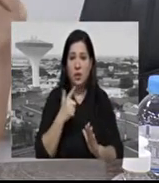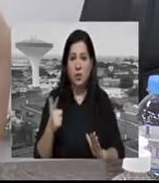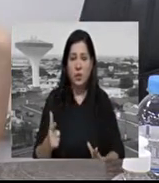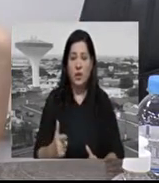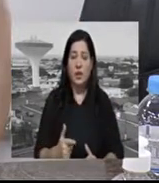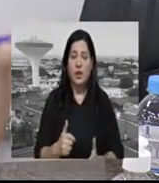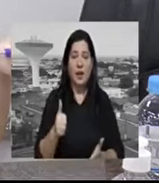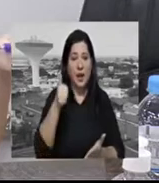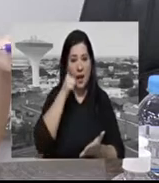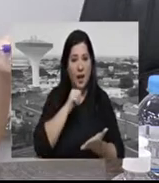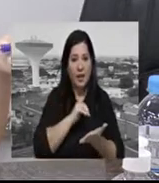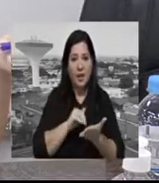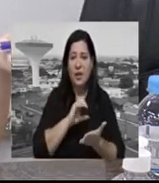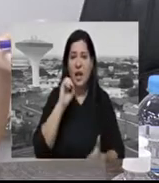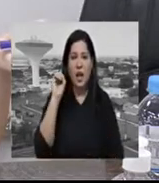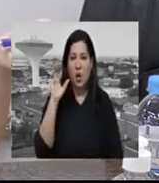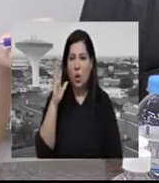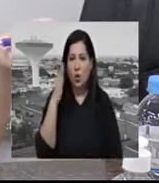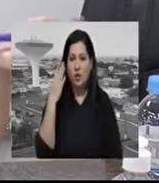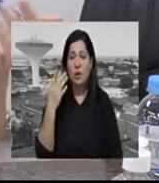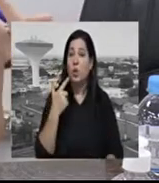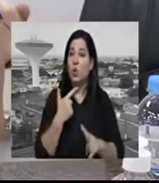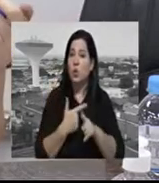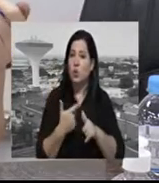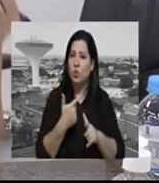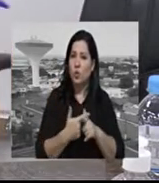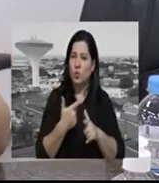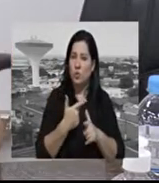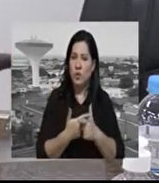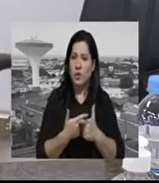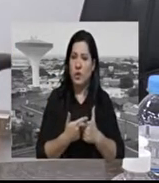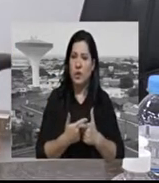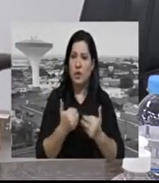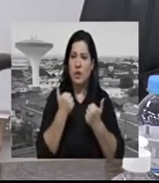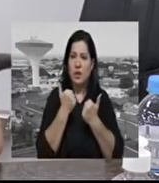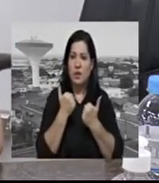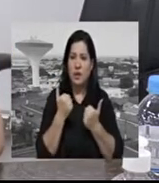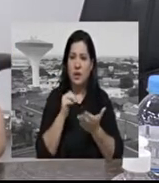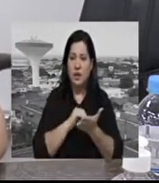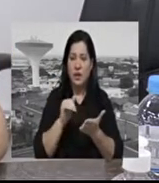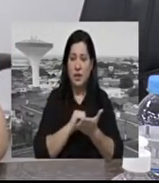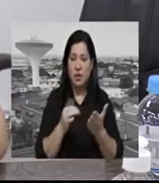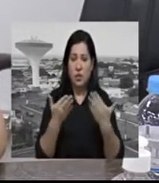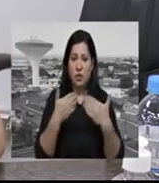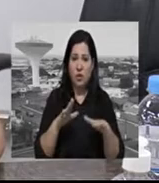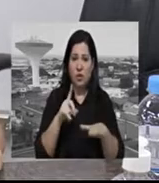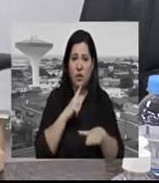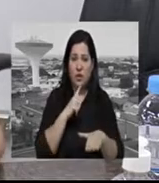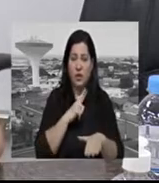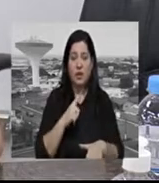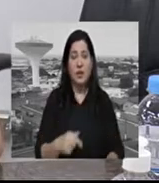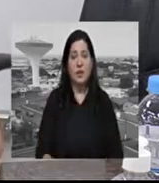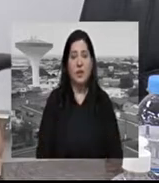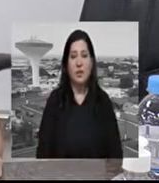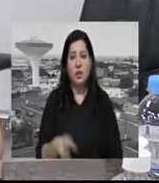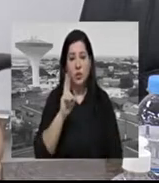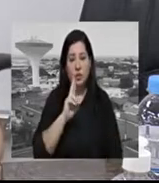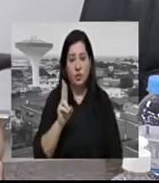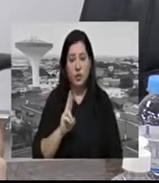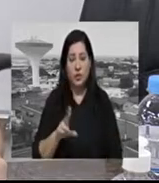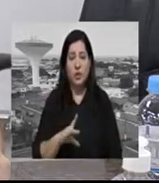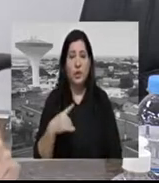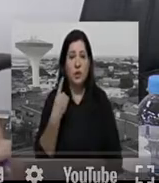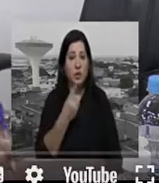né então o que que aconteceu qual foi o problema é que a secretaria de inclusão teve para fazer as nomeações E essas informações